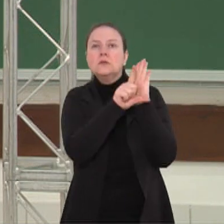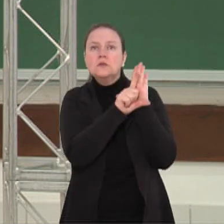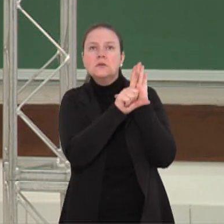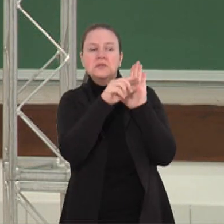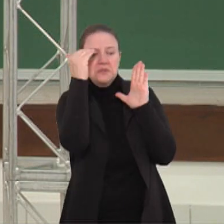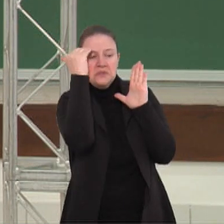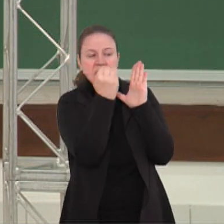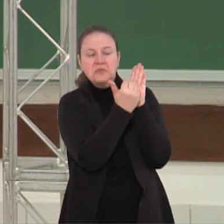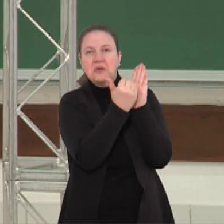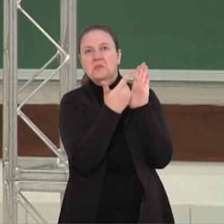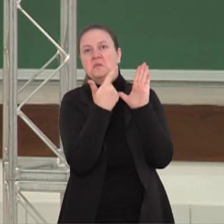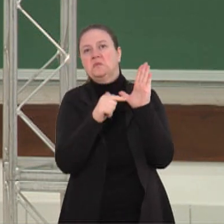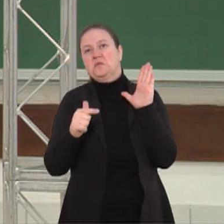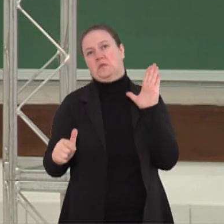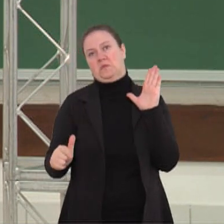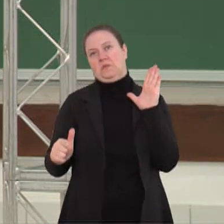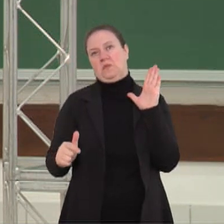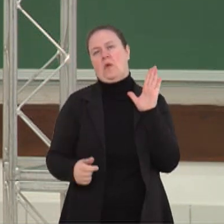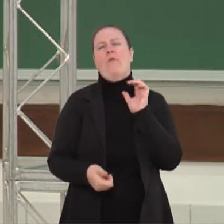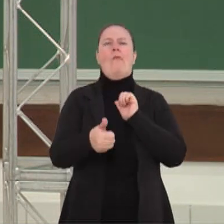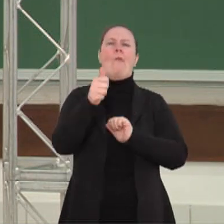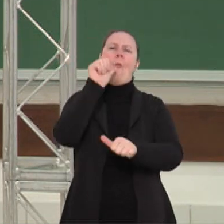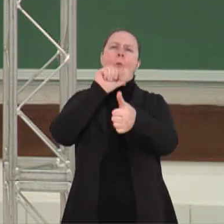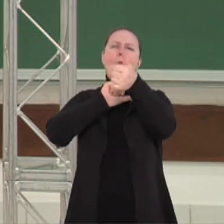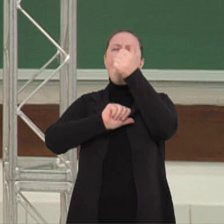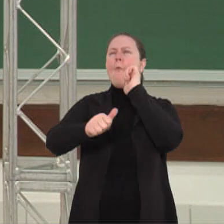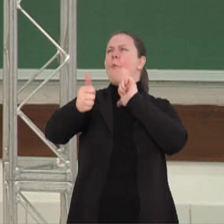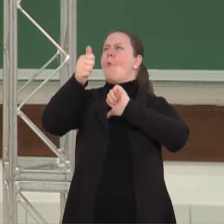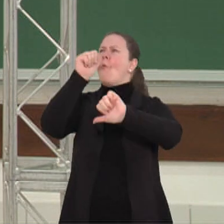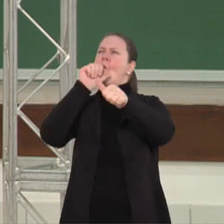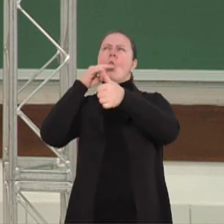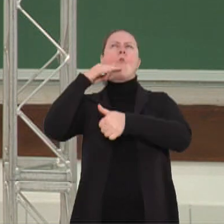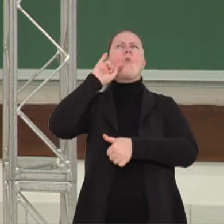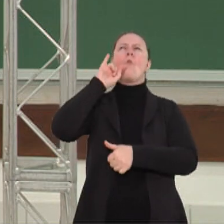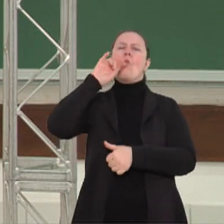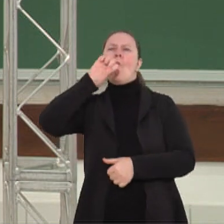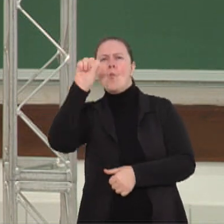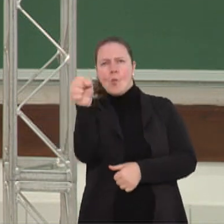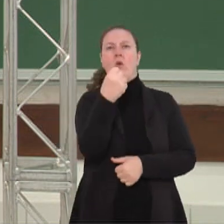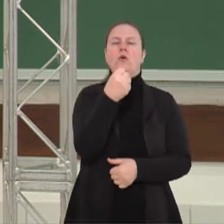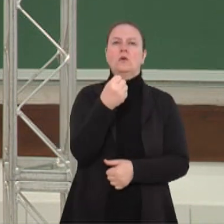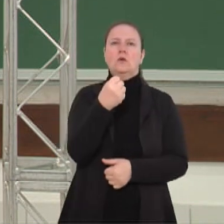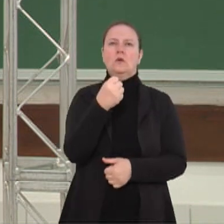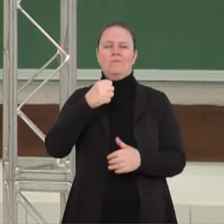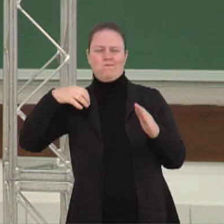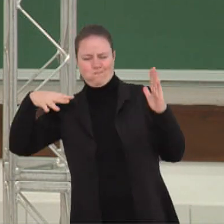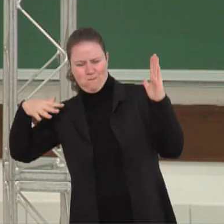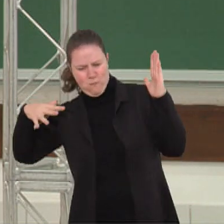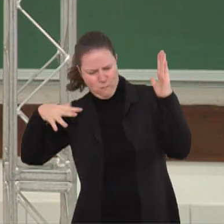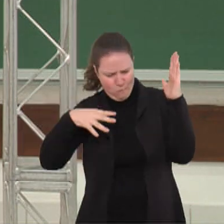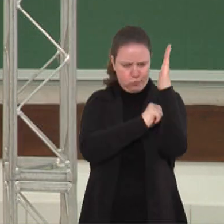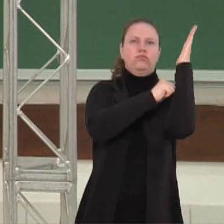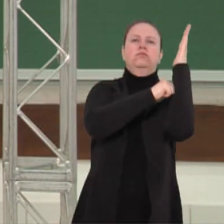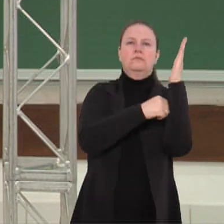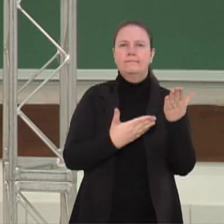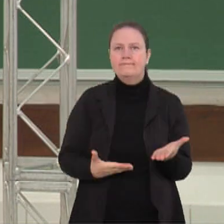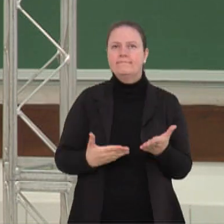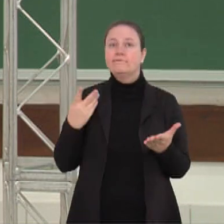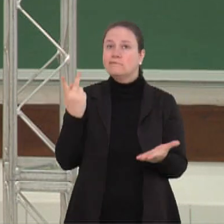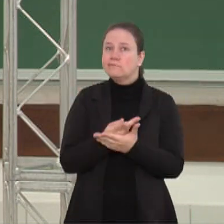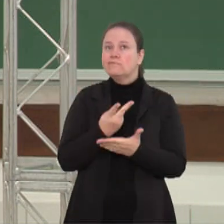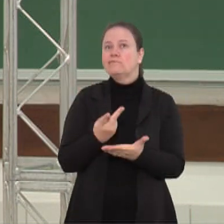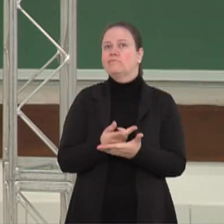dirigir. Ainda assim, o adulto vai lá, bebe e sai dirigindo e causa acidentes de trânsito.